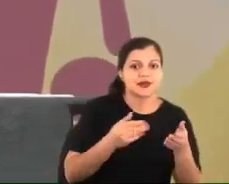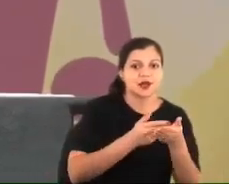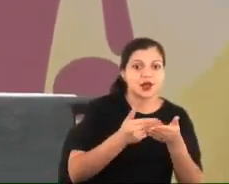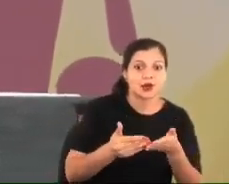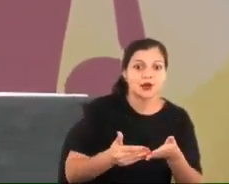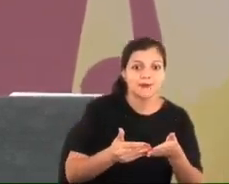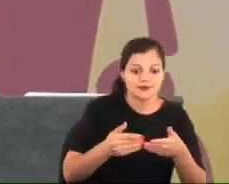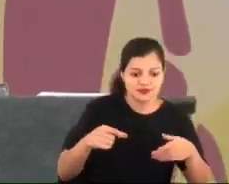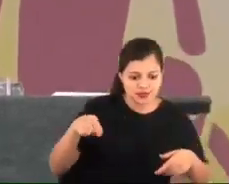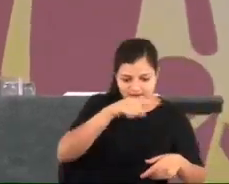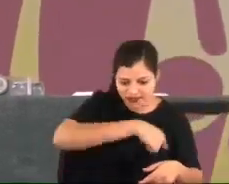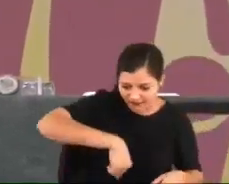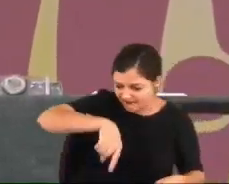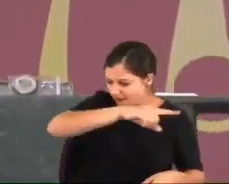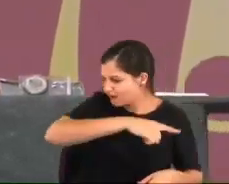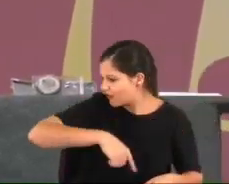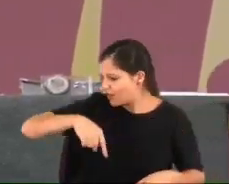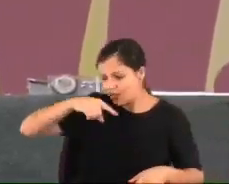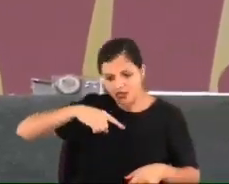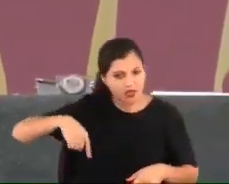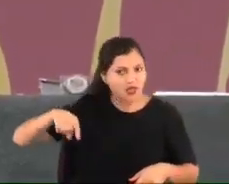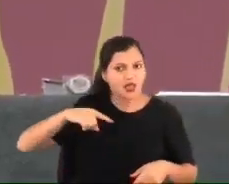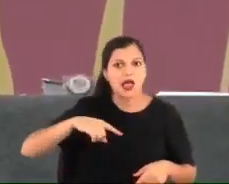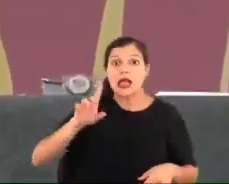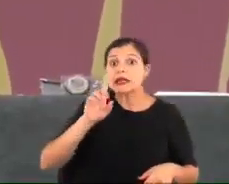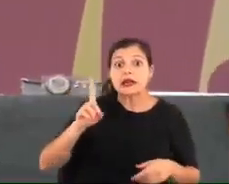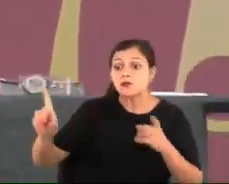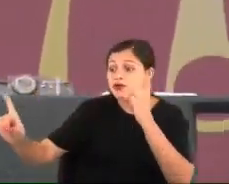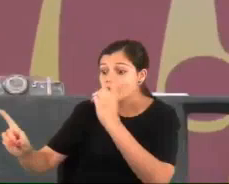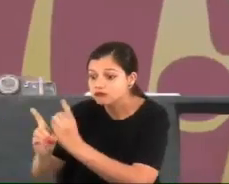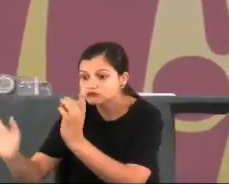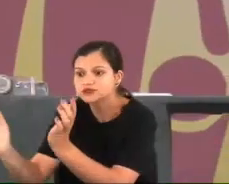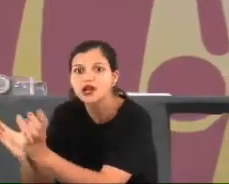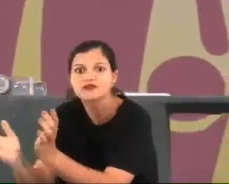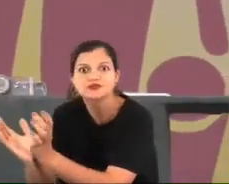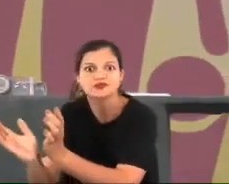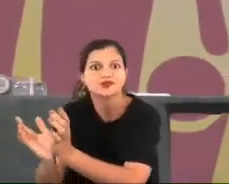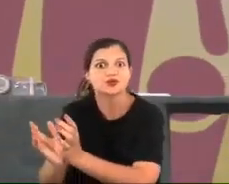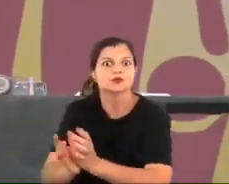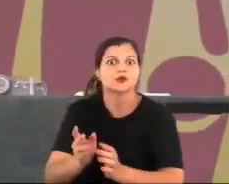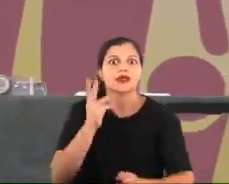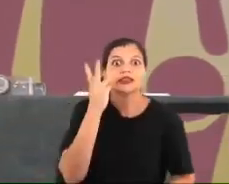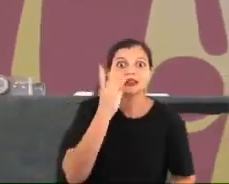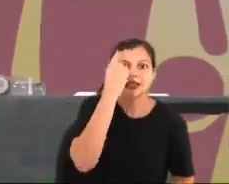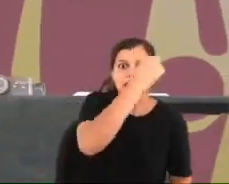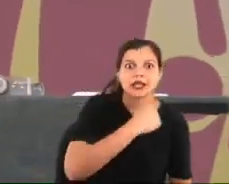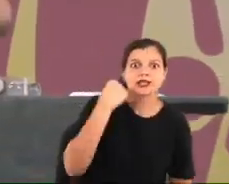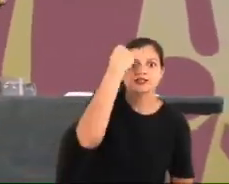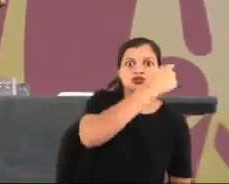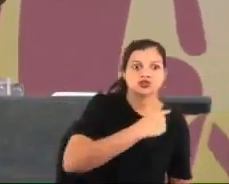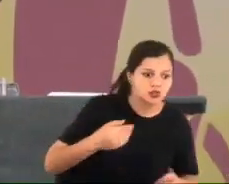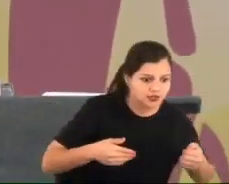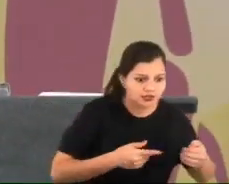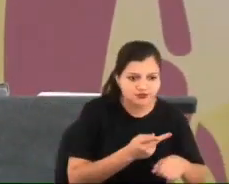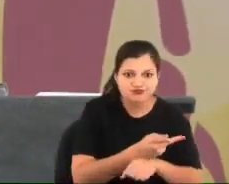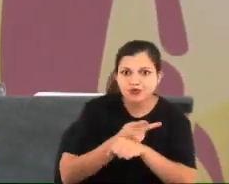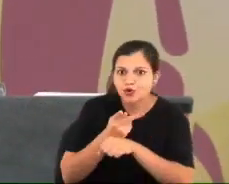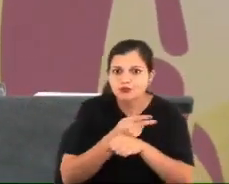Voltas naquela região e dar volta e começou a bater o desespero. Foram 3 horas procurando o caminho de